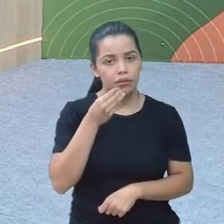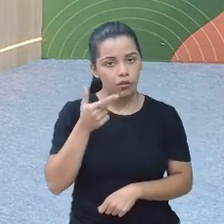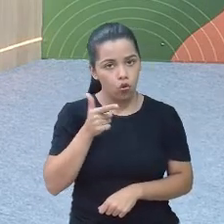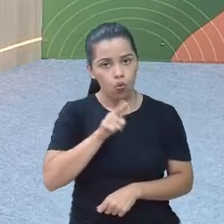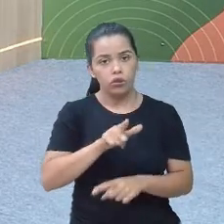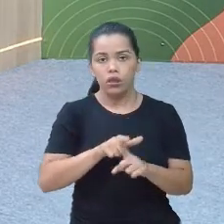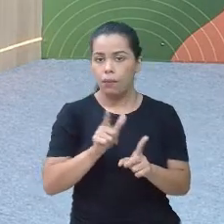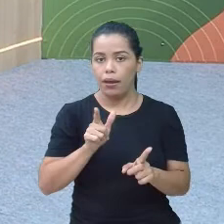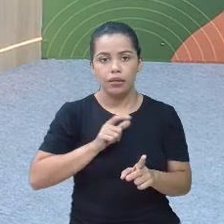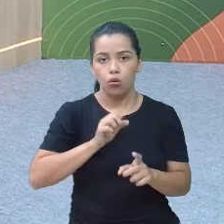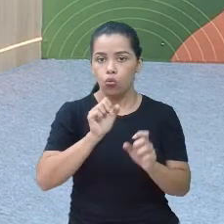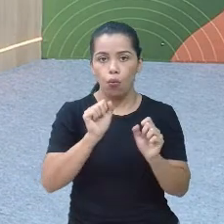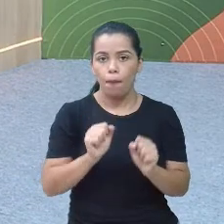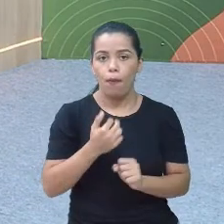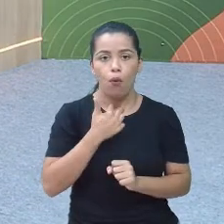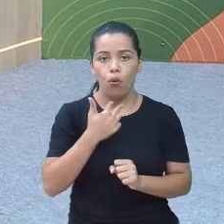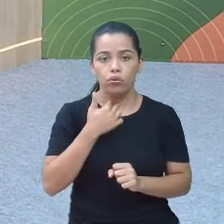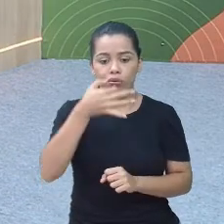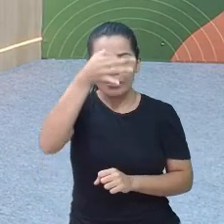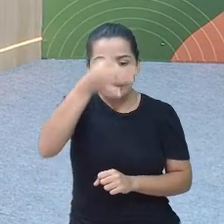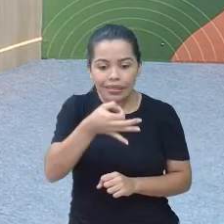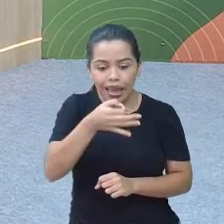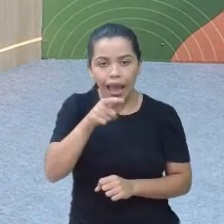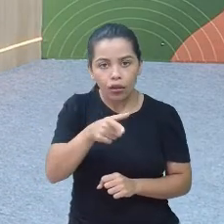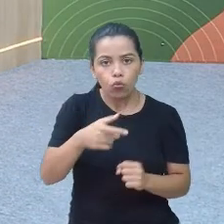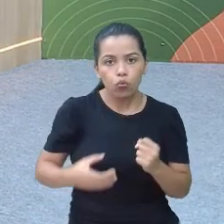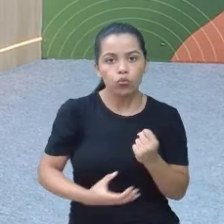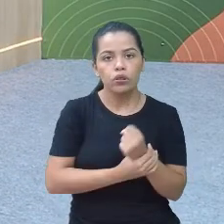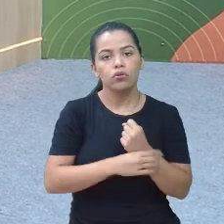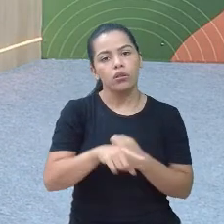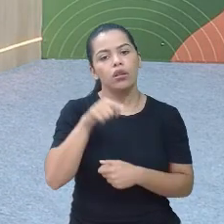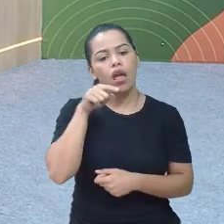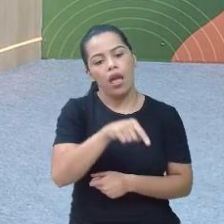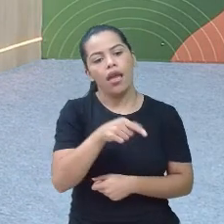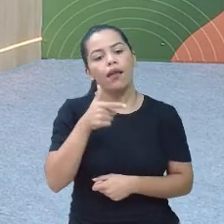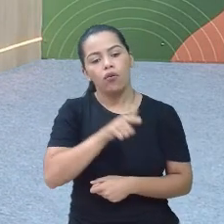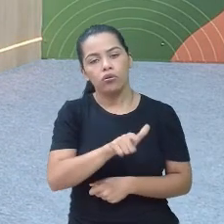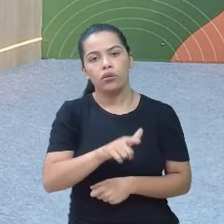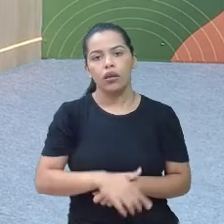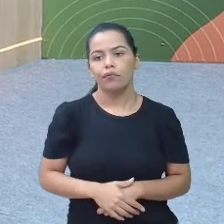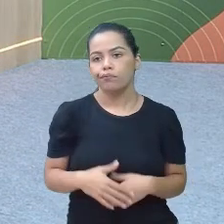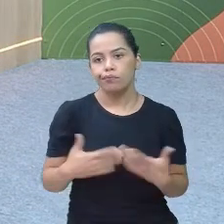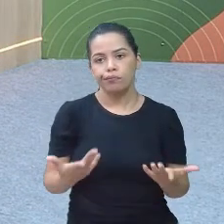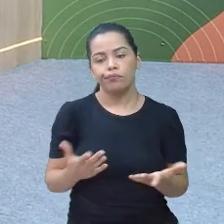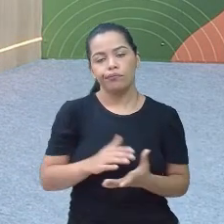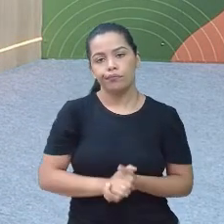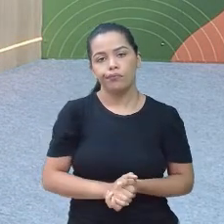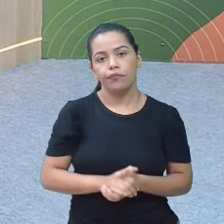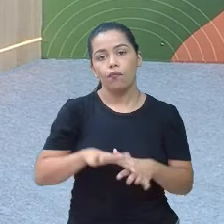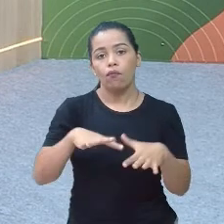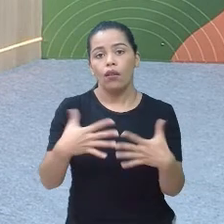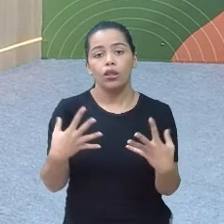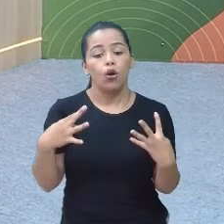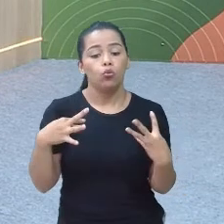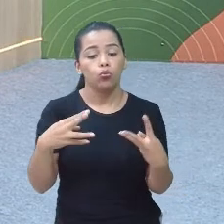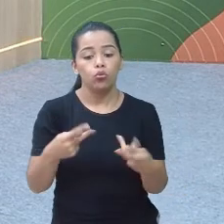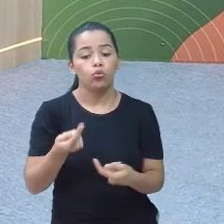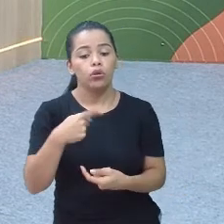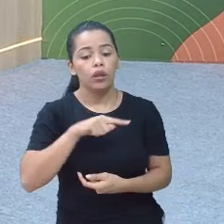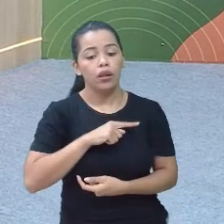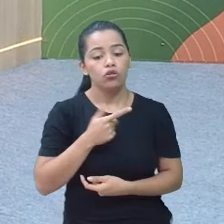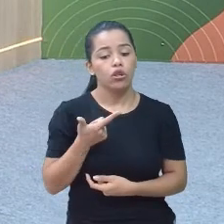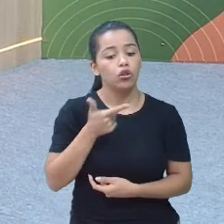isso daí. Então perceba que todas essas situações que nós estudamos hoje, a gente classifica ela como situações aleatórias, onde eu